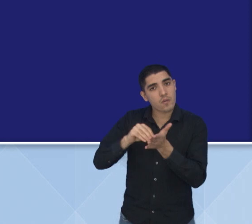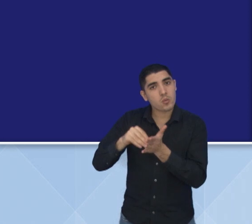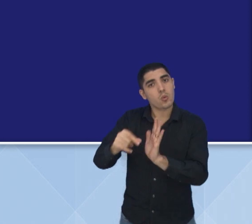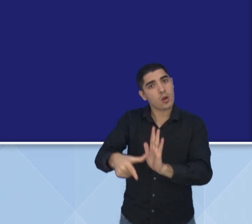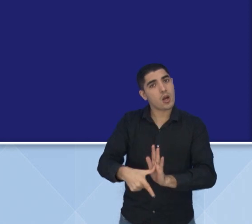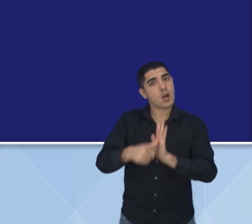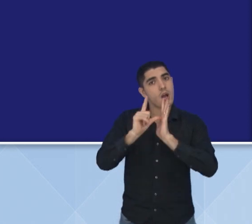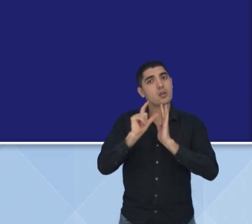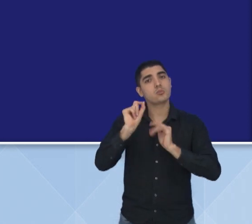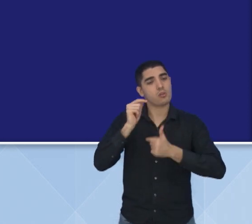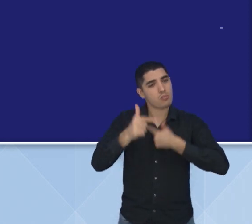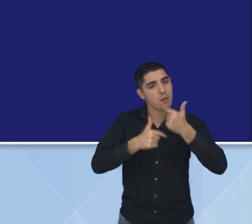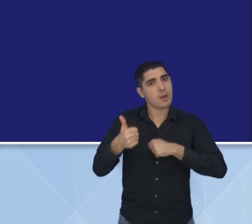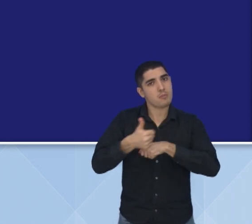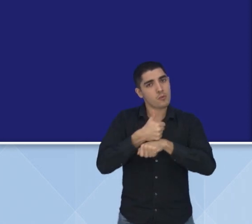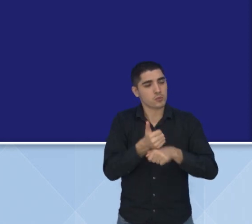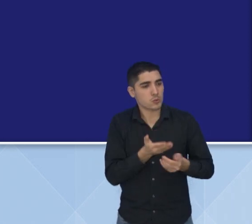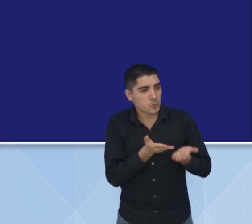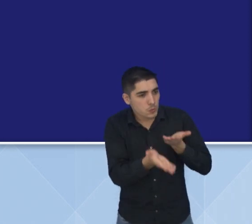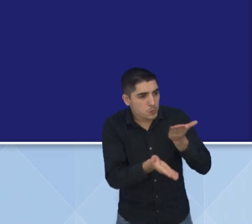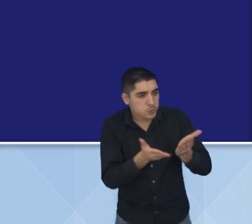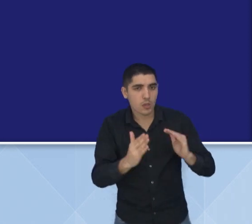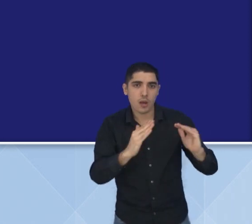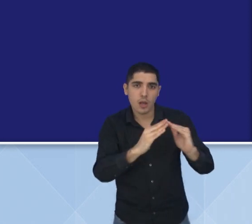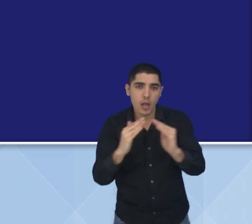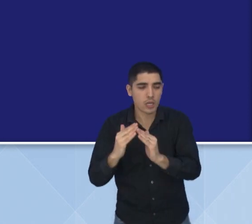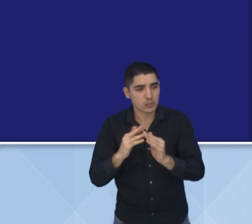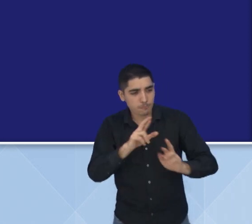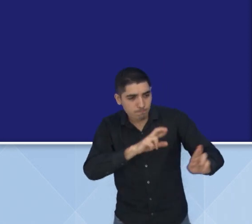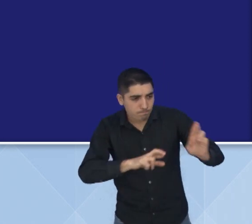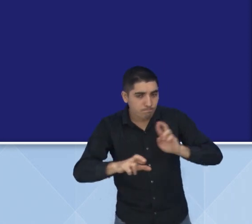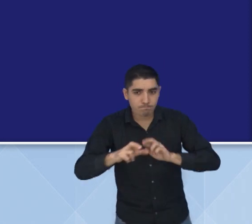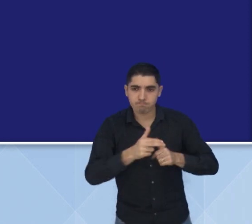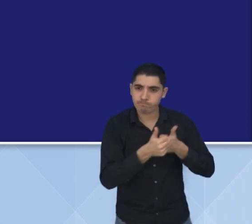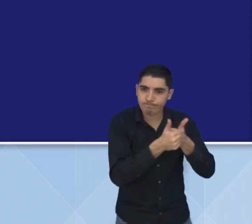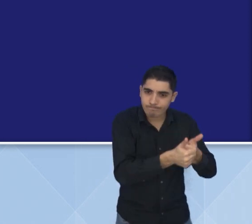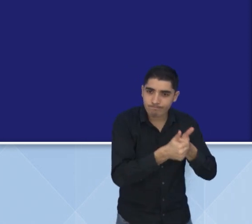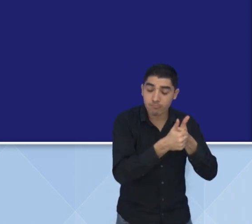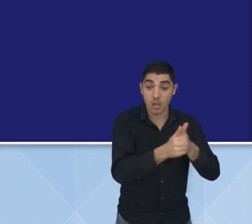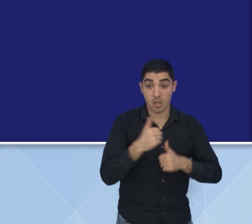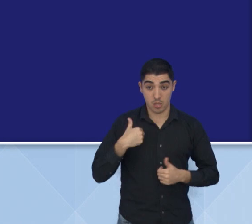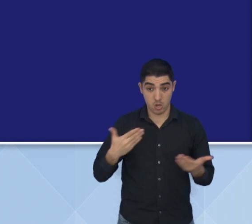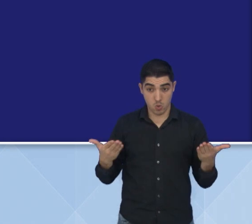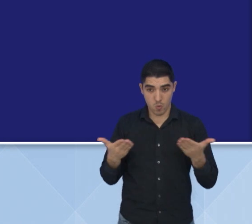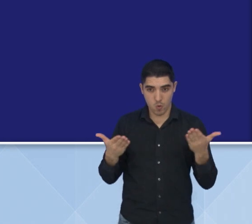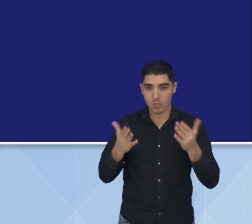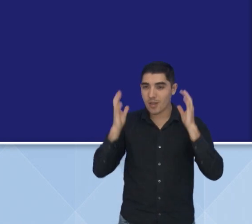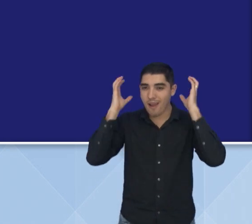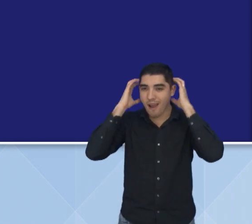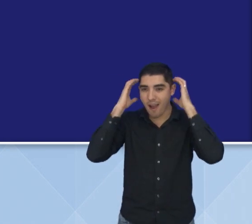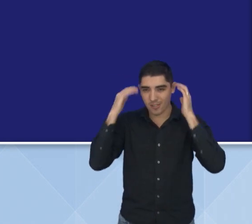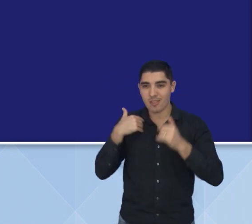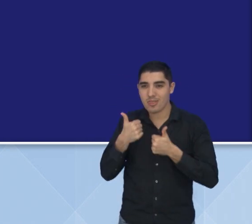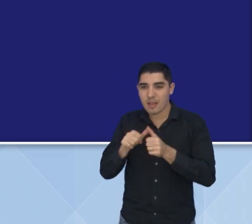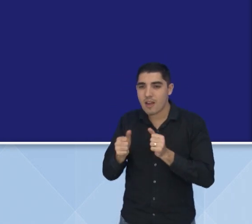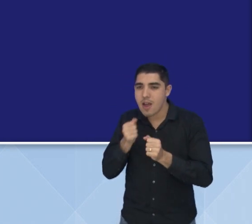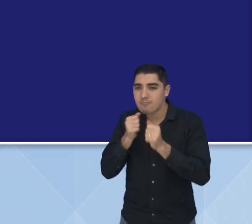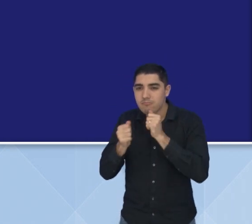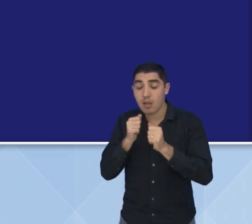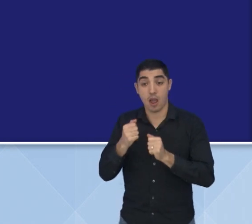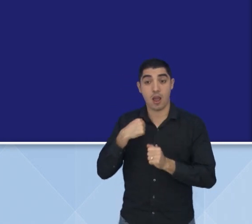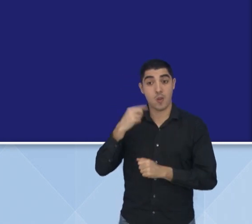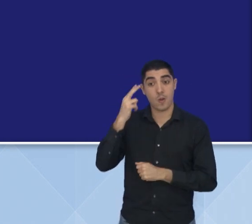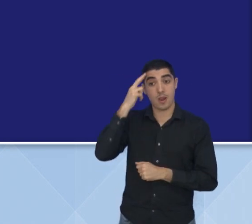casas, aponta um foco, aponta aquela possibilidade de foco. Eu estava lembrando hoje, em uma rádio, né, esses agentes de endemia chegaram na minha